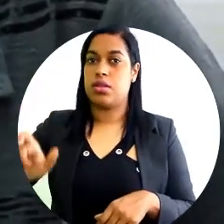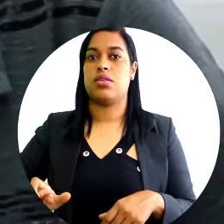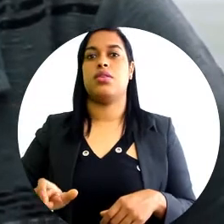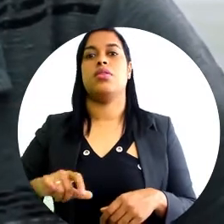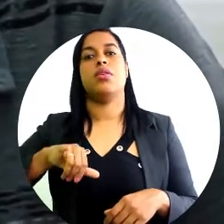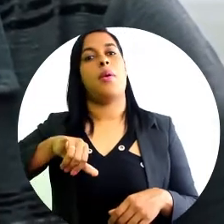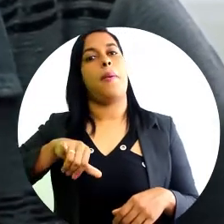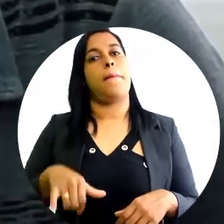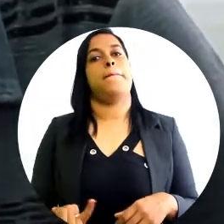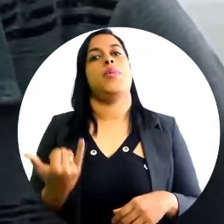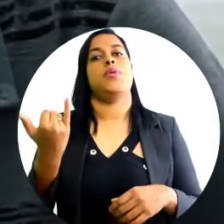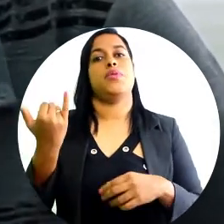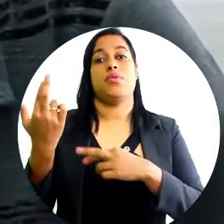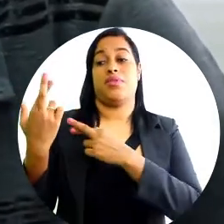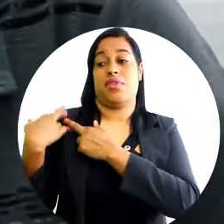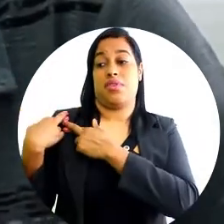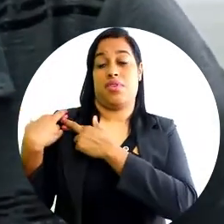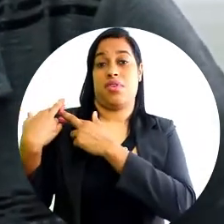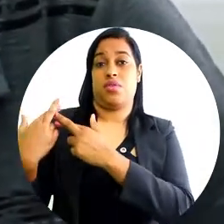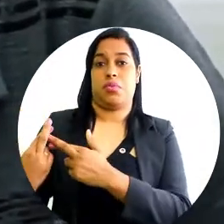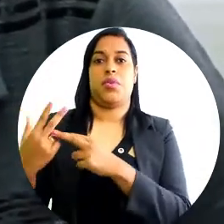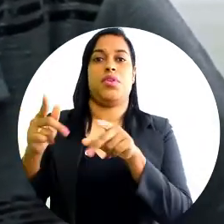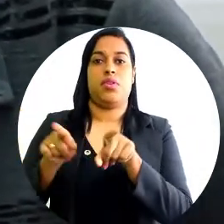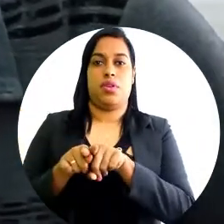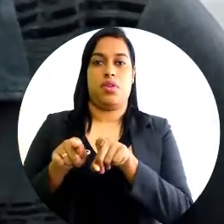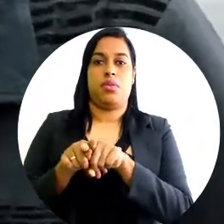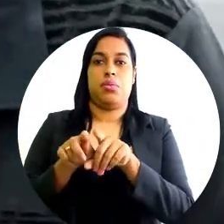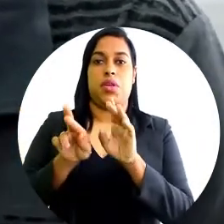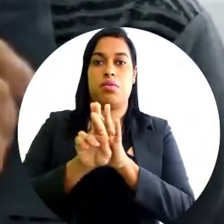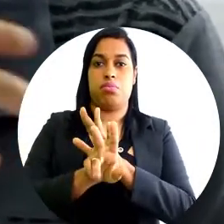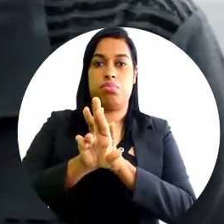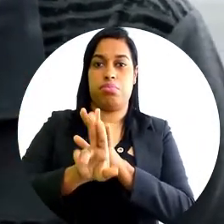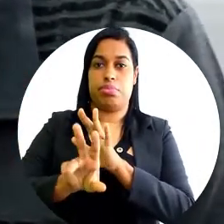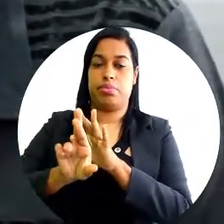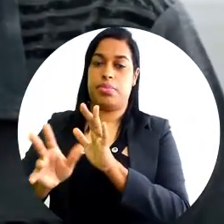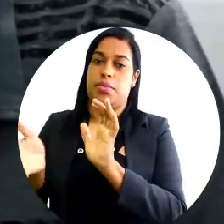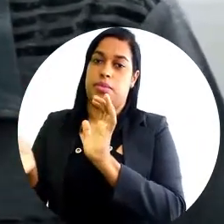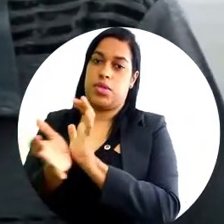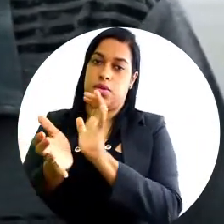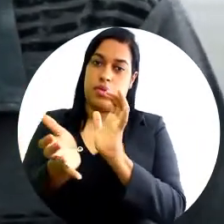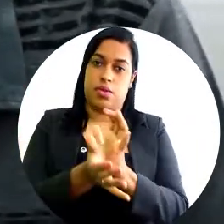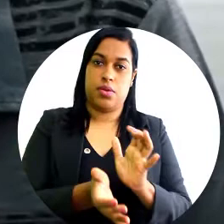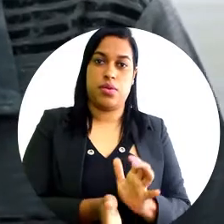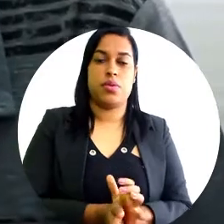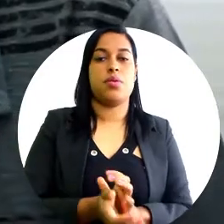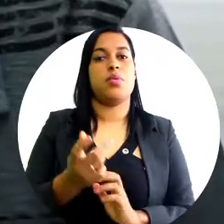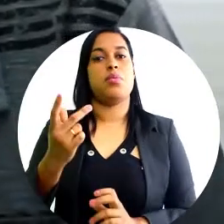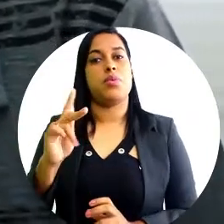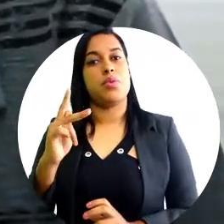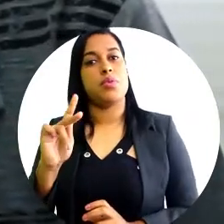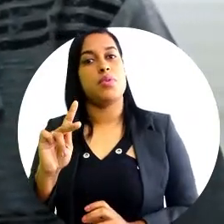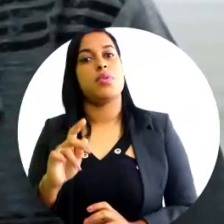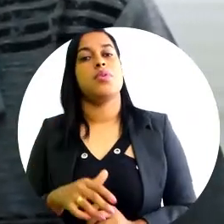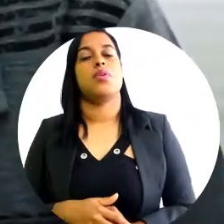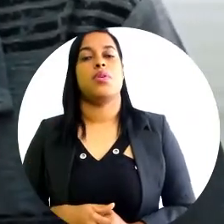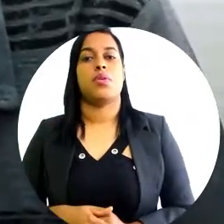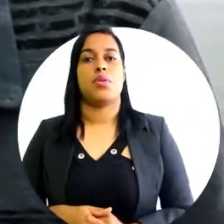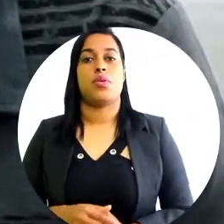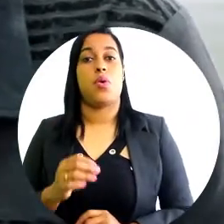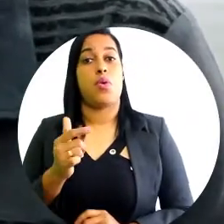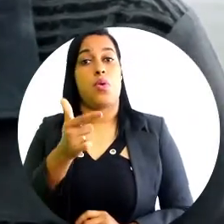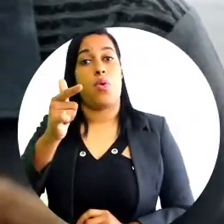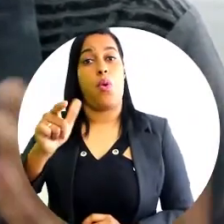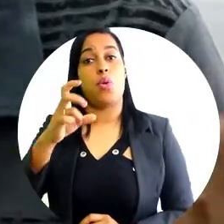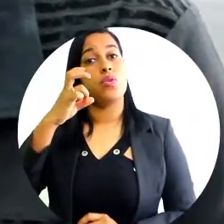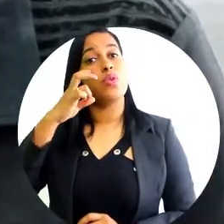cidadania, dar oportunidade e respeitar os diversos grupos que estão em seu entorno,